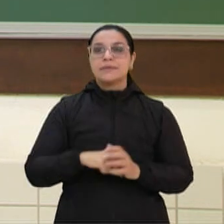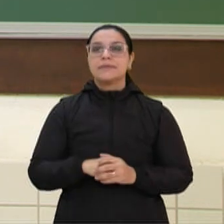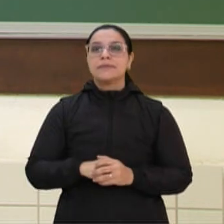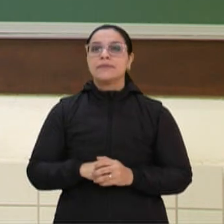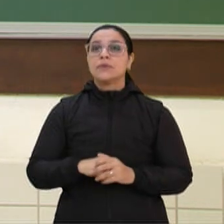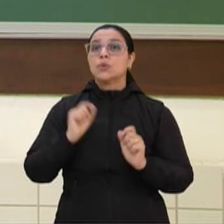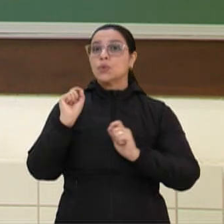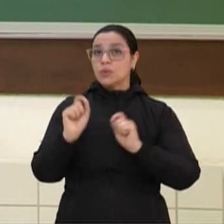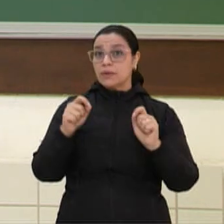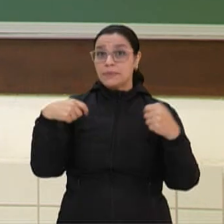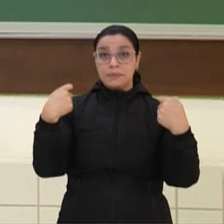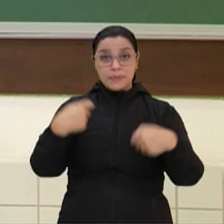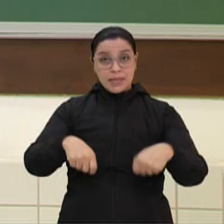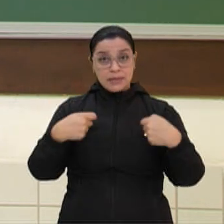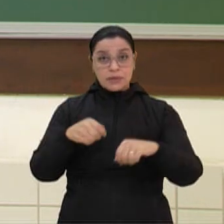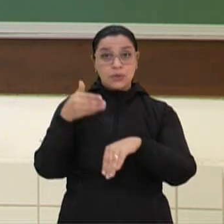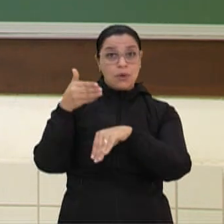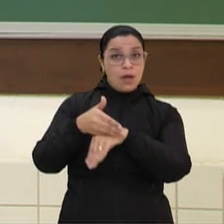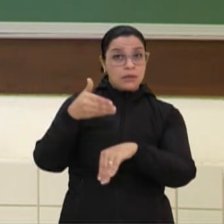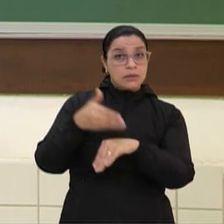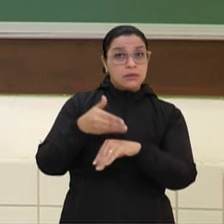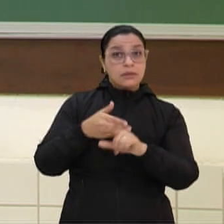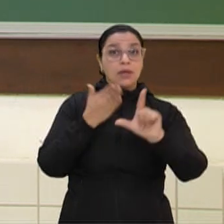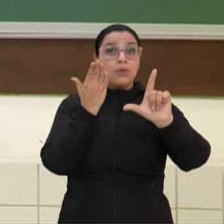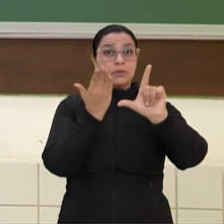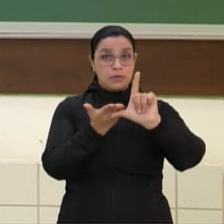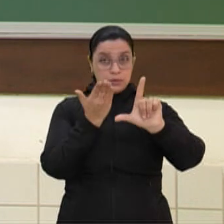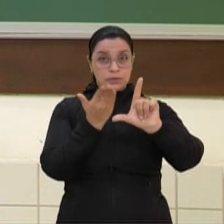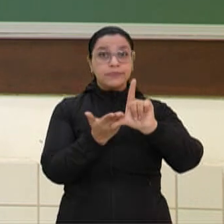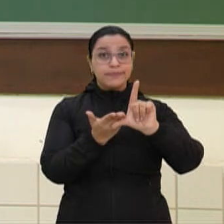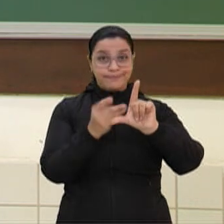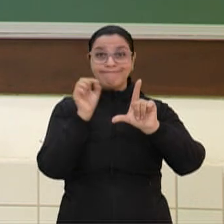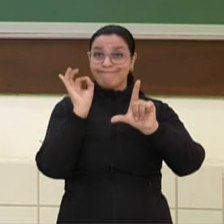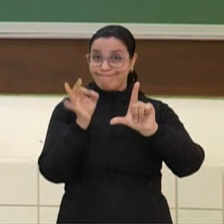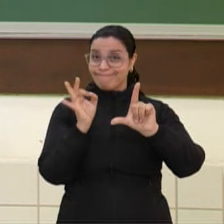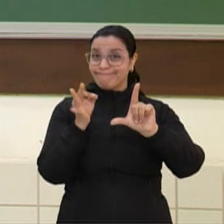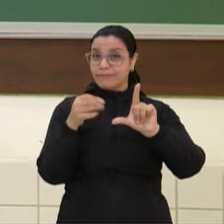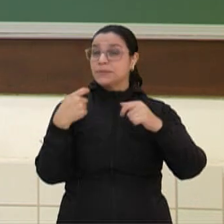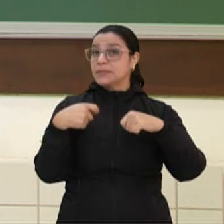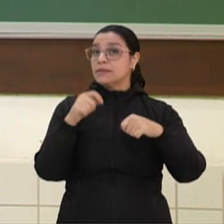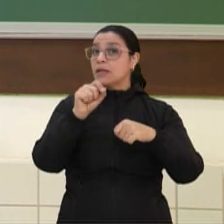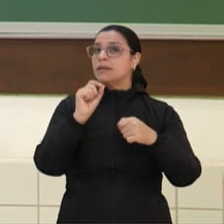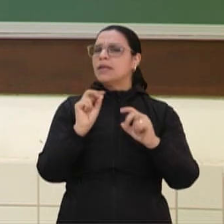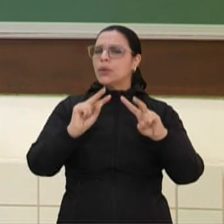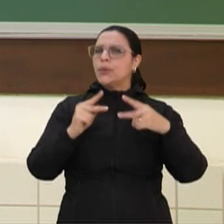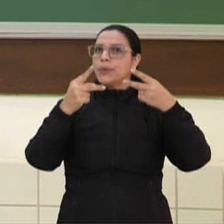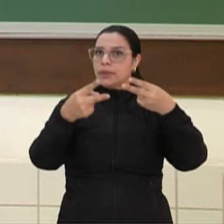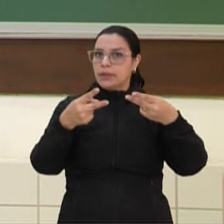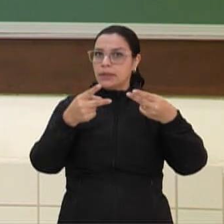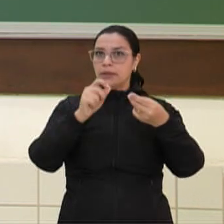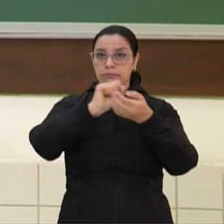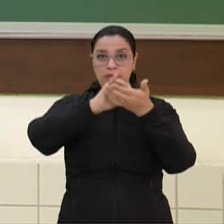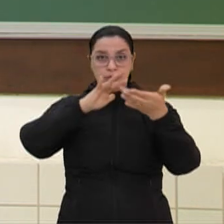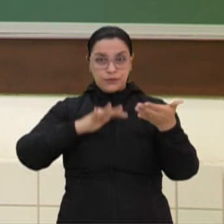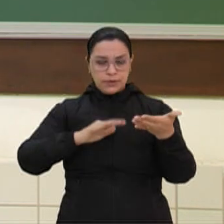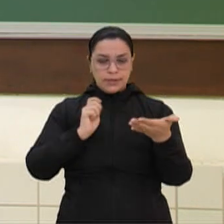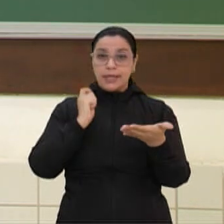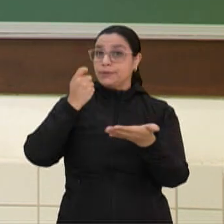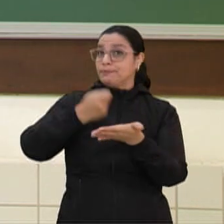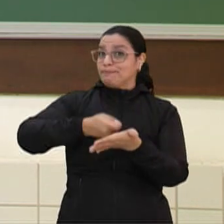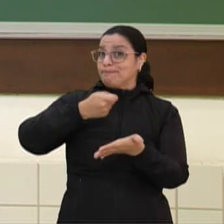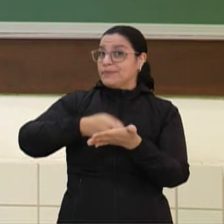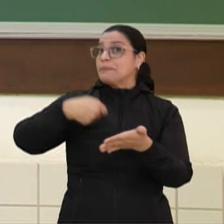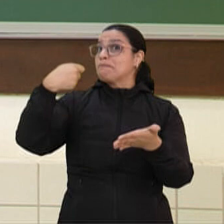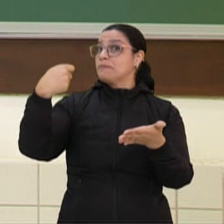todas, que vocês devem acessar o Classroom e vocês vão fazer uma atividade obrigatória.